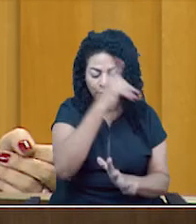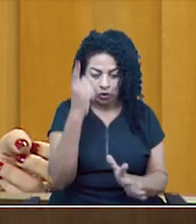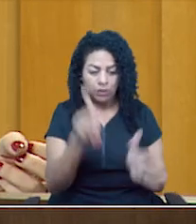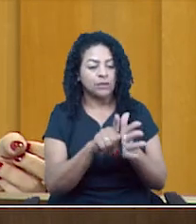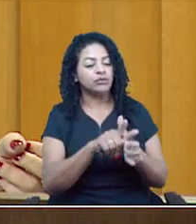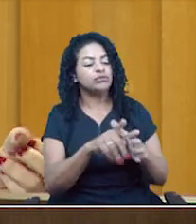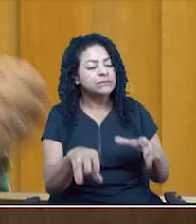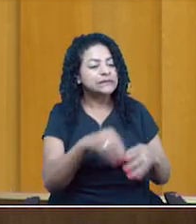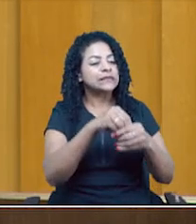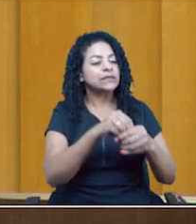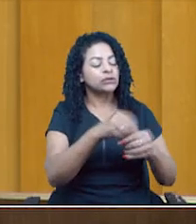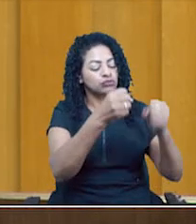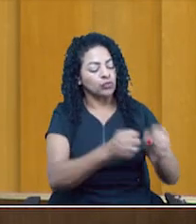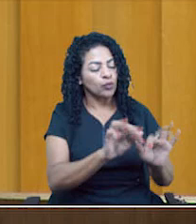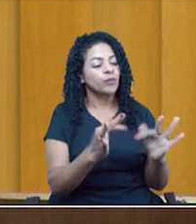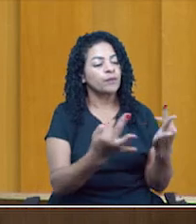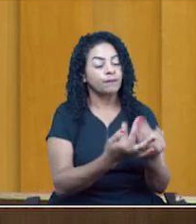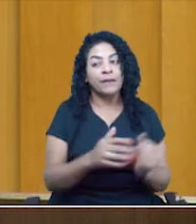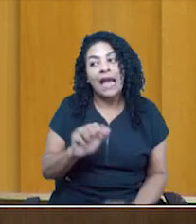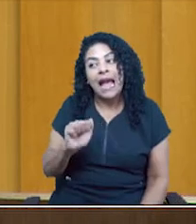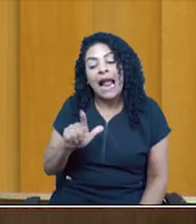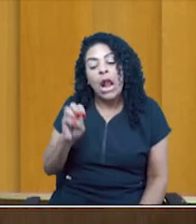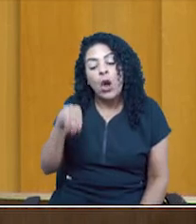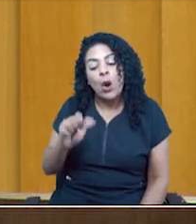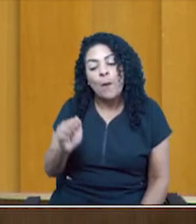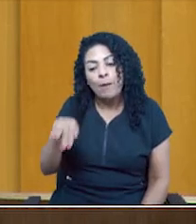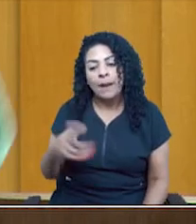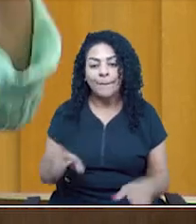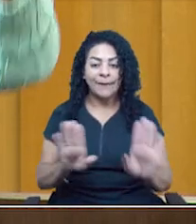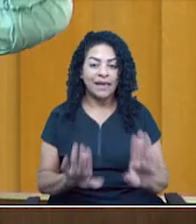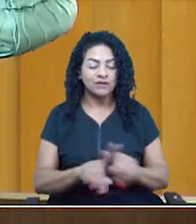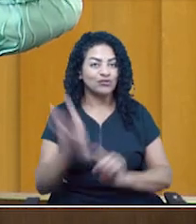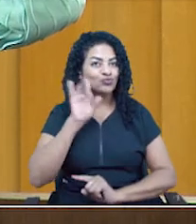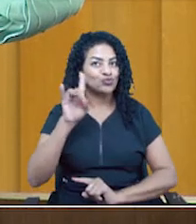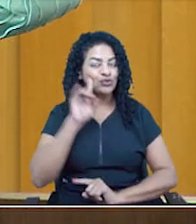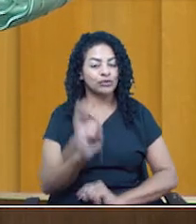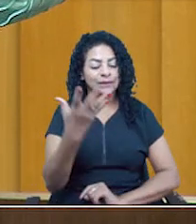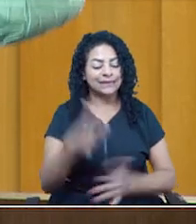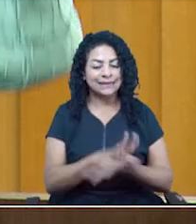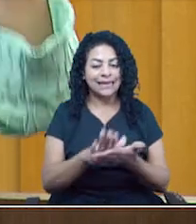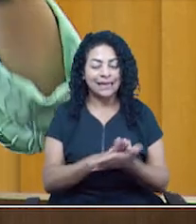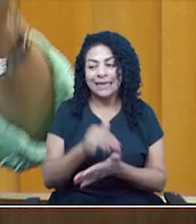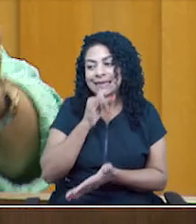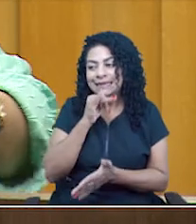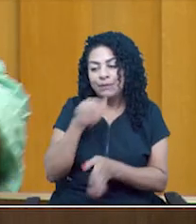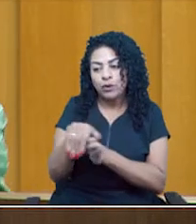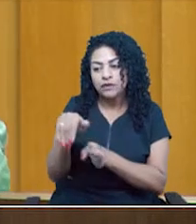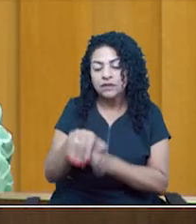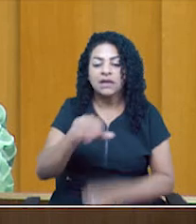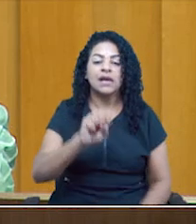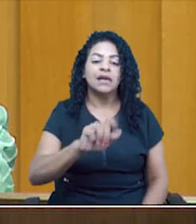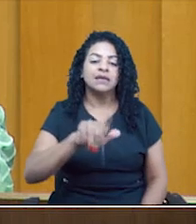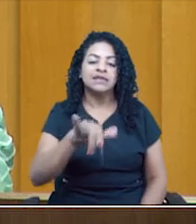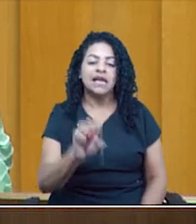Efetivamente, lá está na Luman, mas no dia a dia não é isso que acontece. O conselheiro Salles também está aqui, quantos e quantos processos